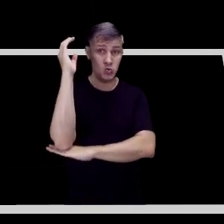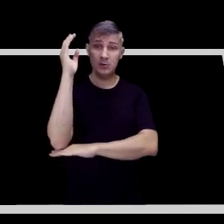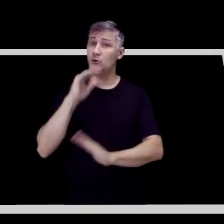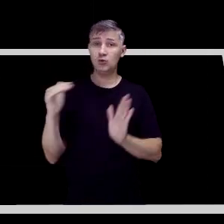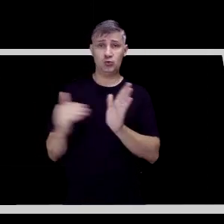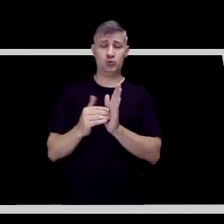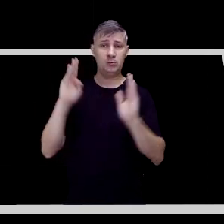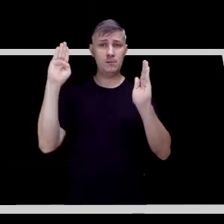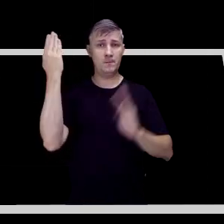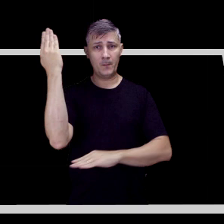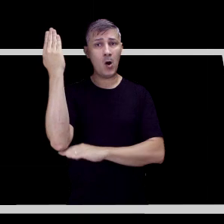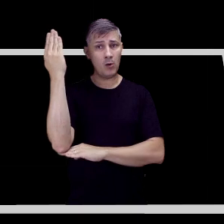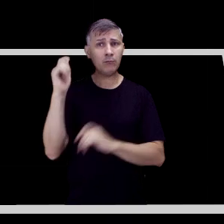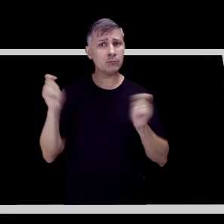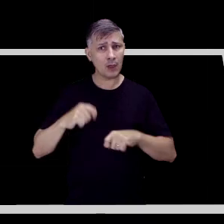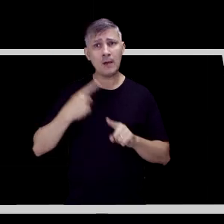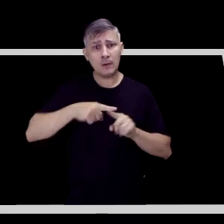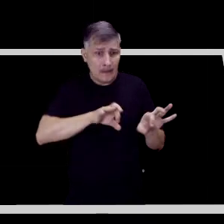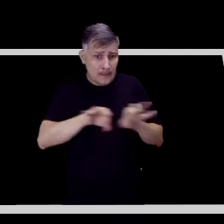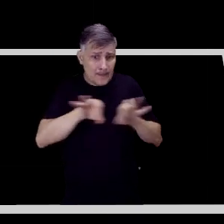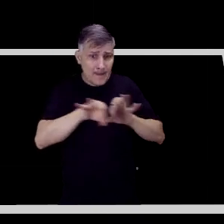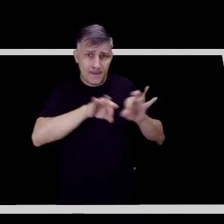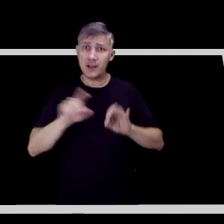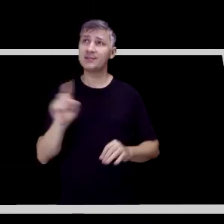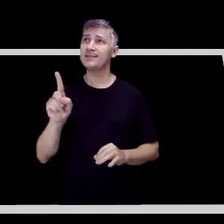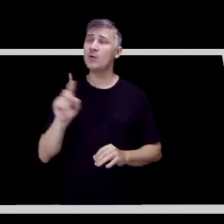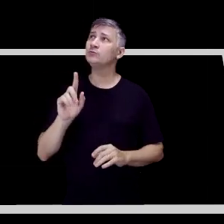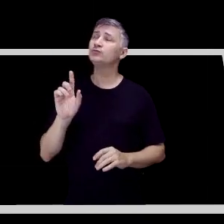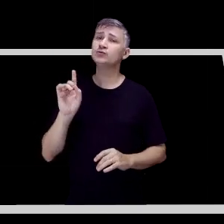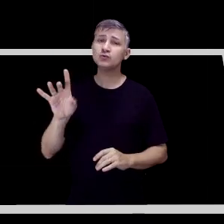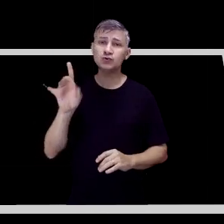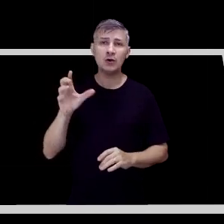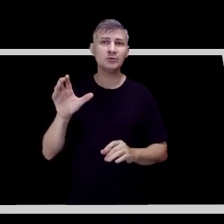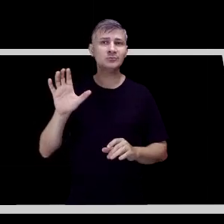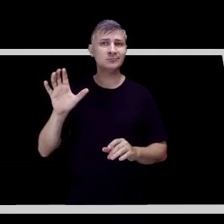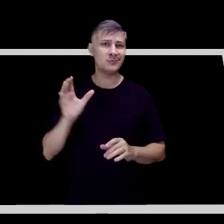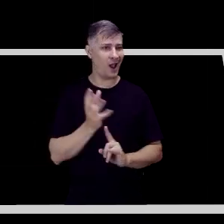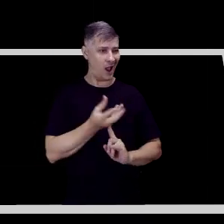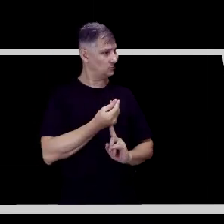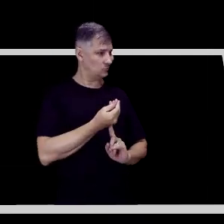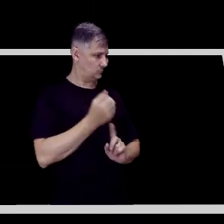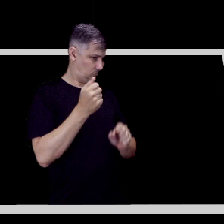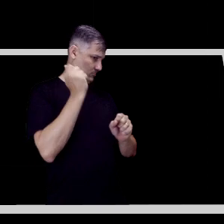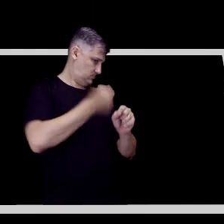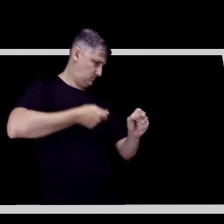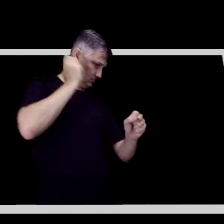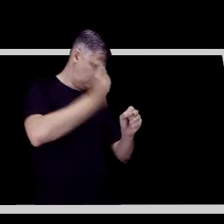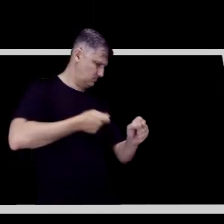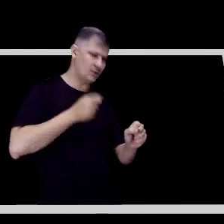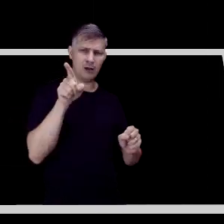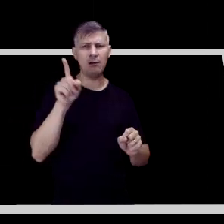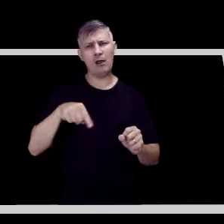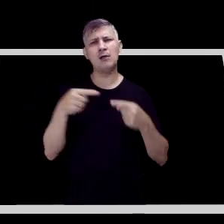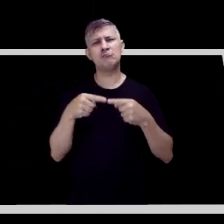a estrutura completamente em madeira, justamente porque ela é produzida não mais de uma maneira, entre aspas, artesanal, mas sim de